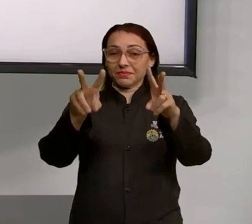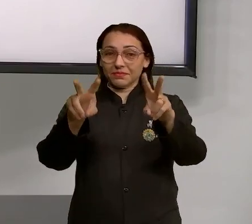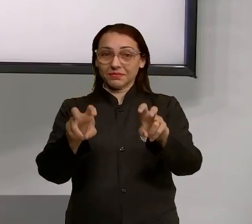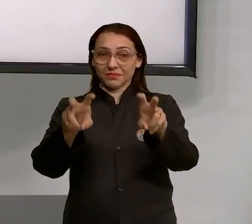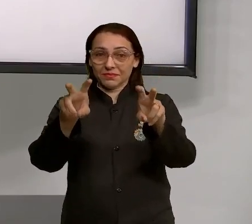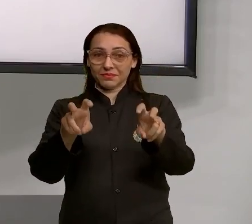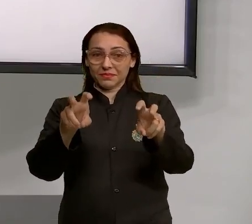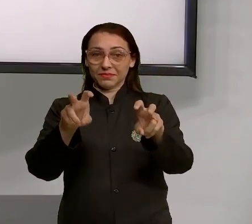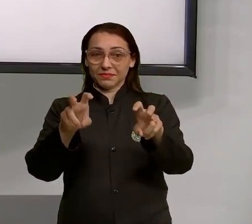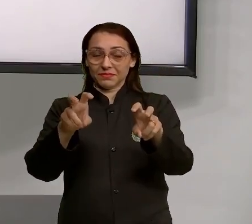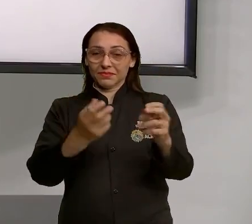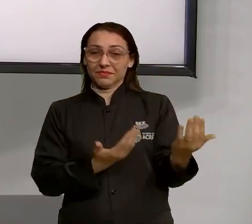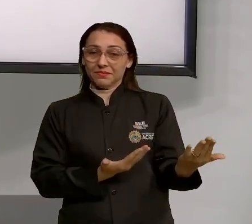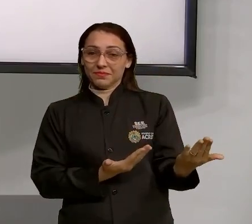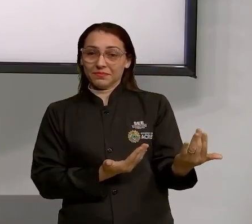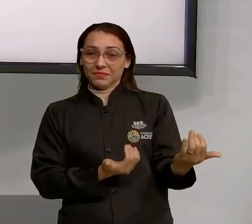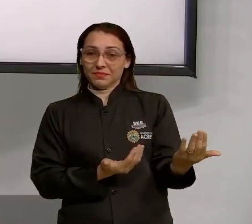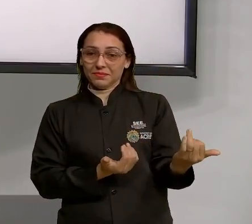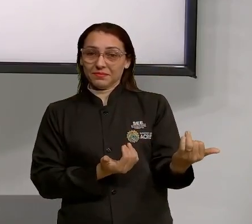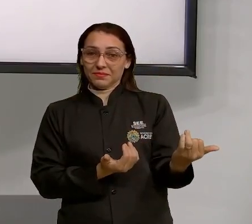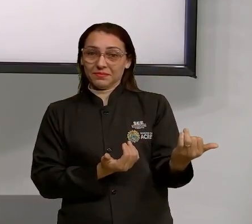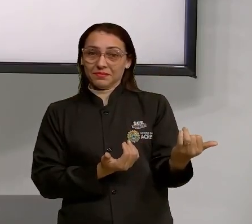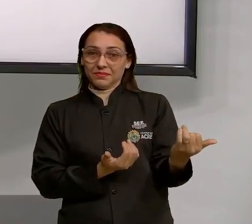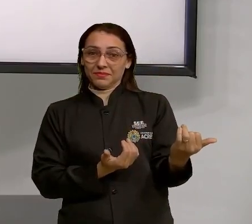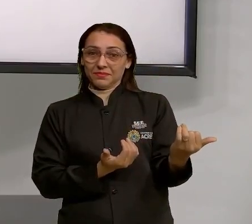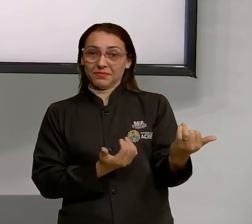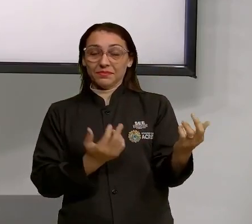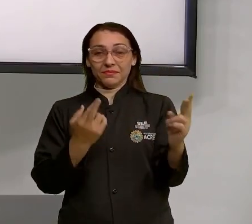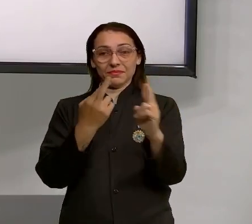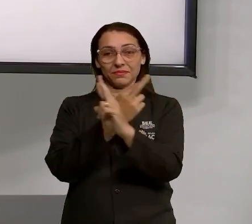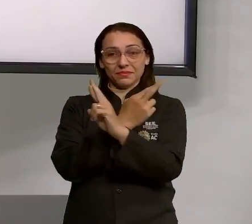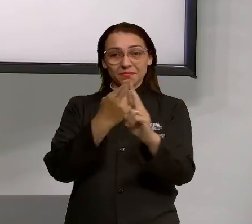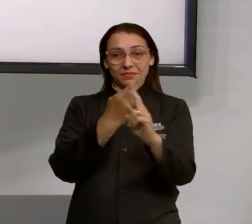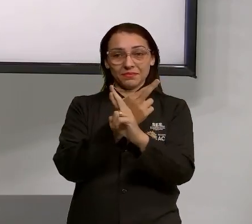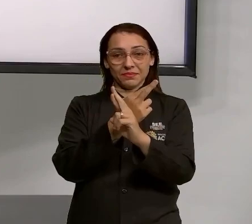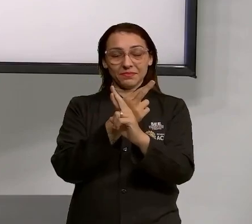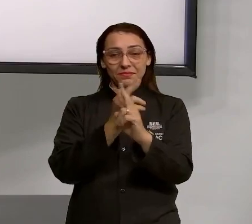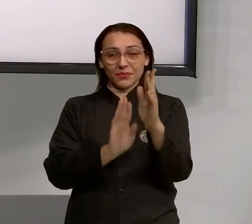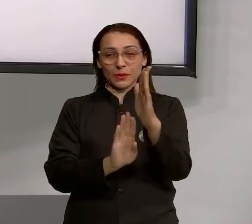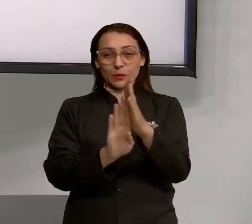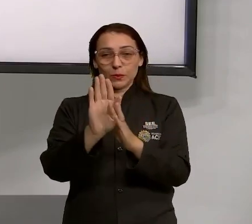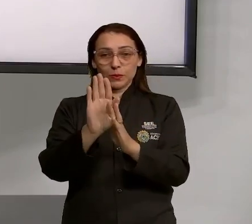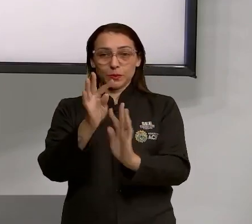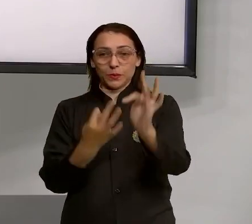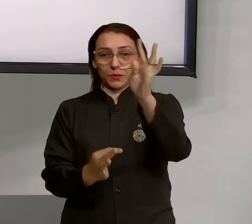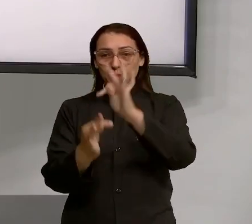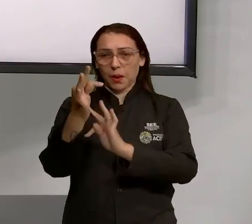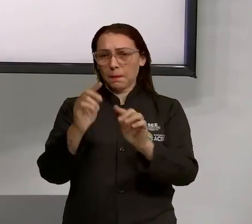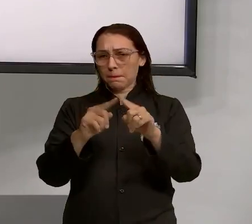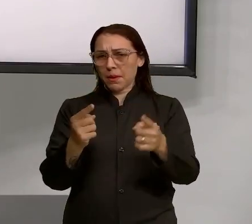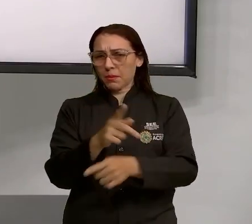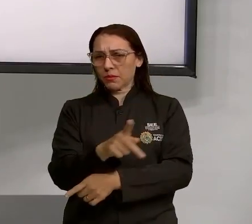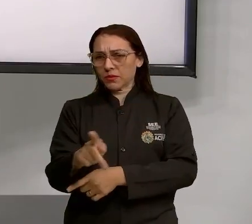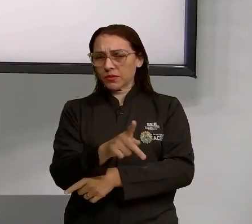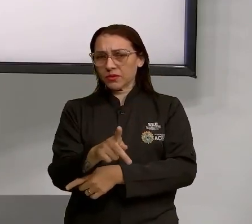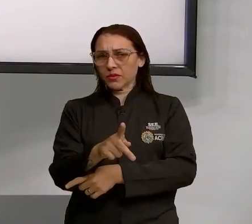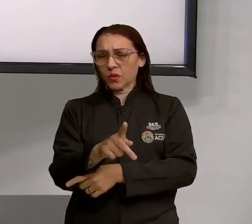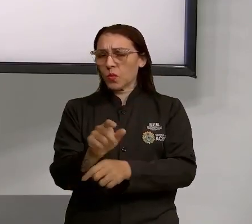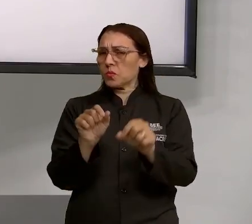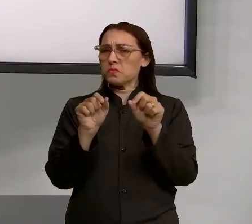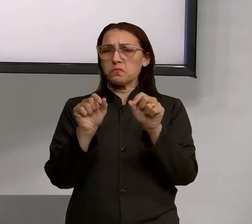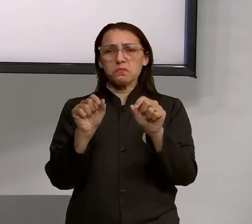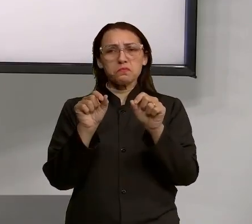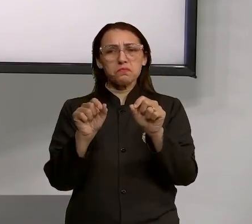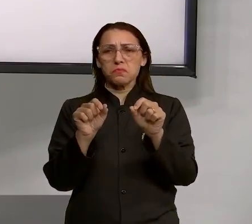é juventude e a sua relação com o avanço tecnológico. Mas, professor Isaías, o que isso